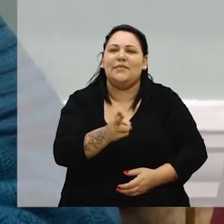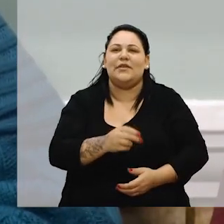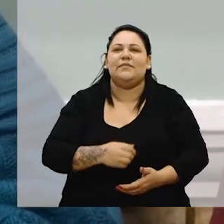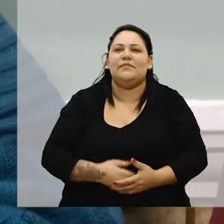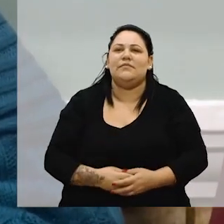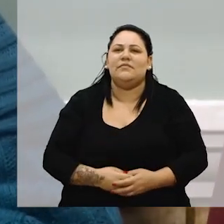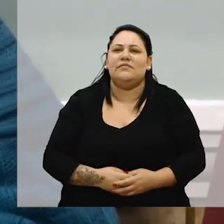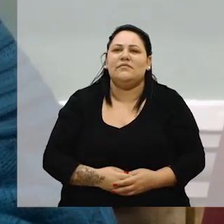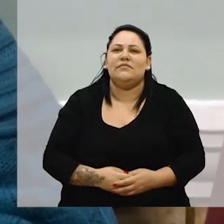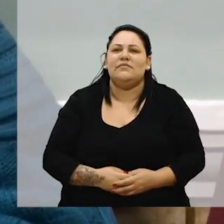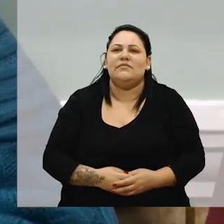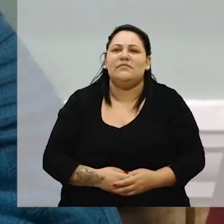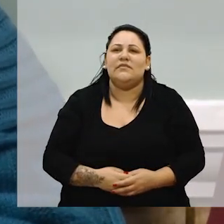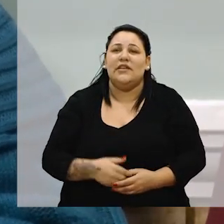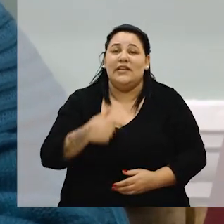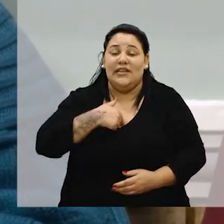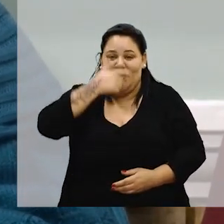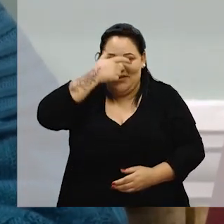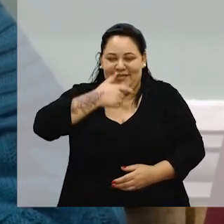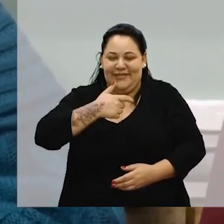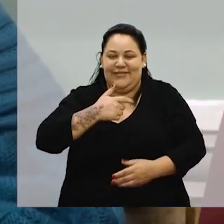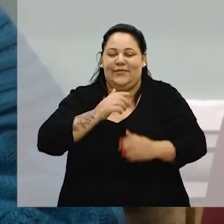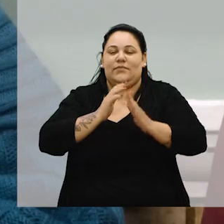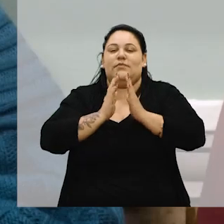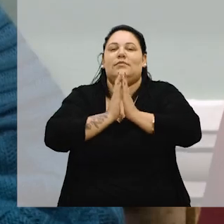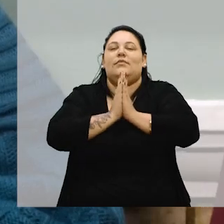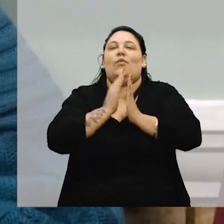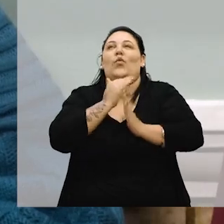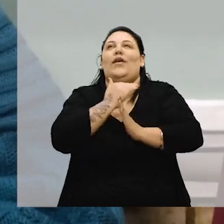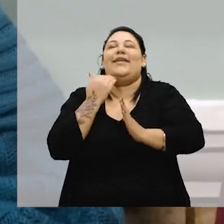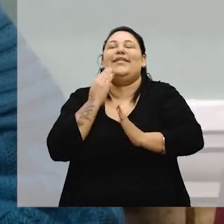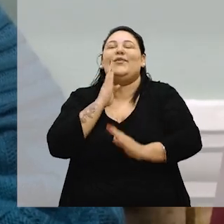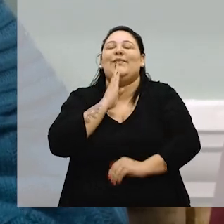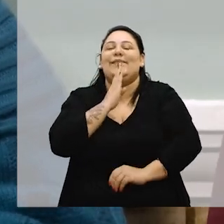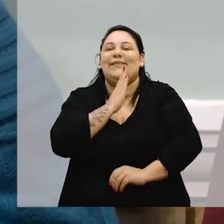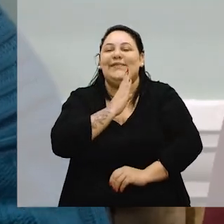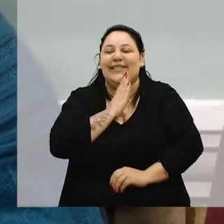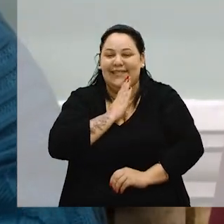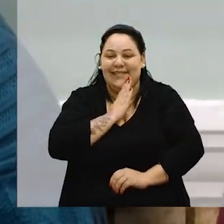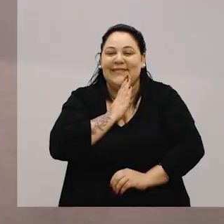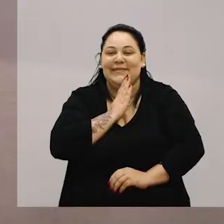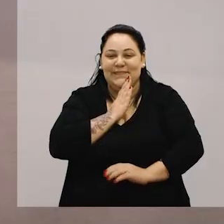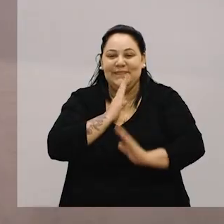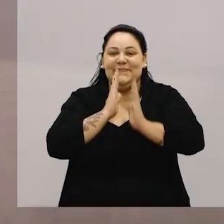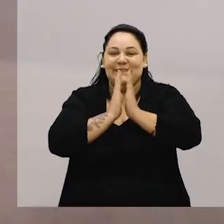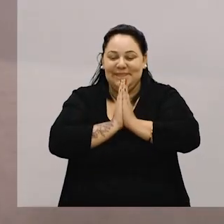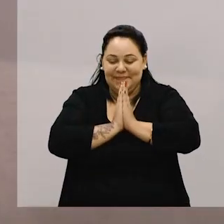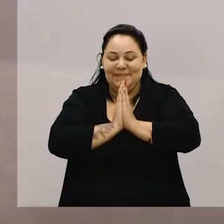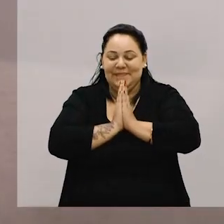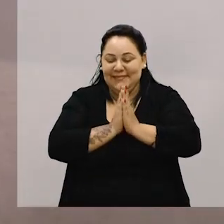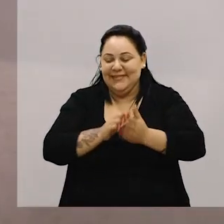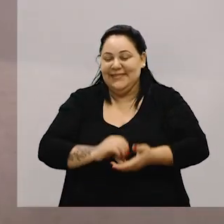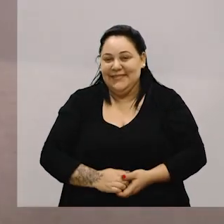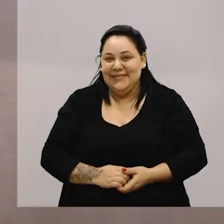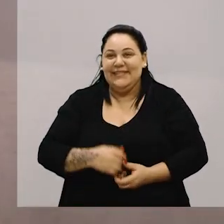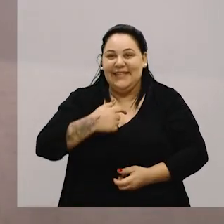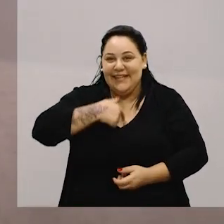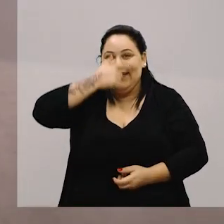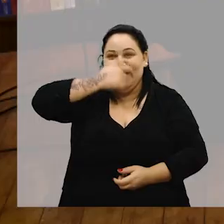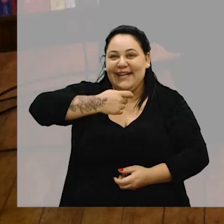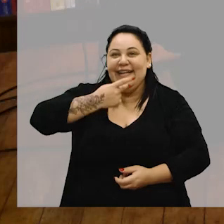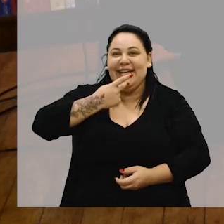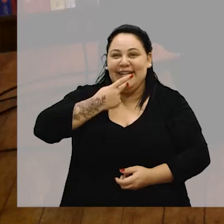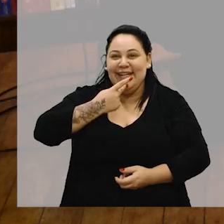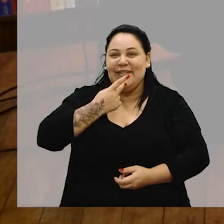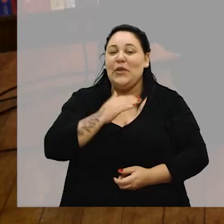bar, sempre fui. Eu acho que você velado num bar. Depois, isso daqui é muito tempo. Não, mas, professor,